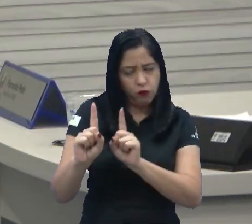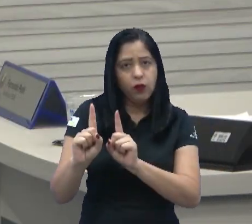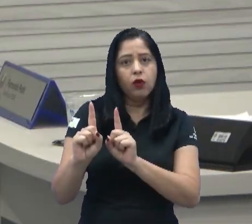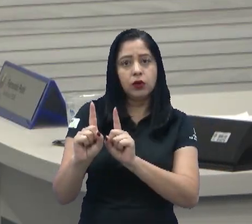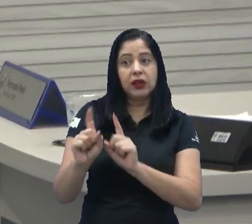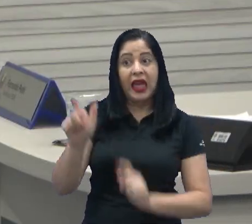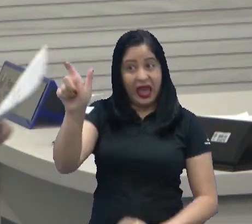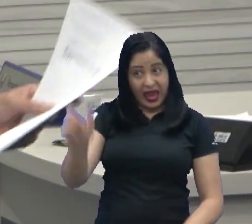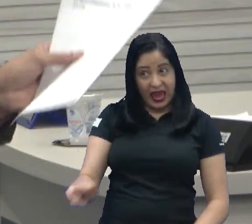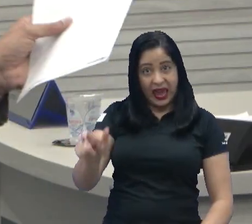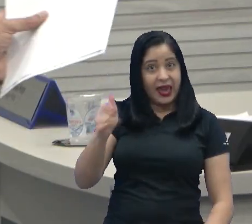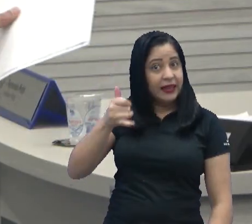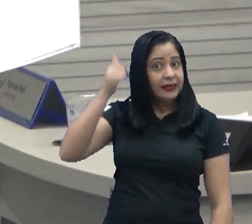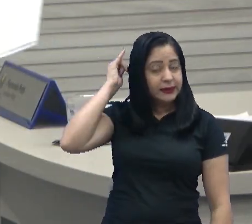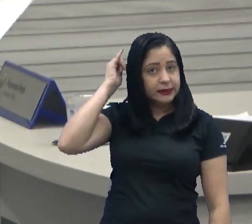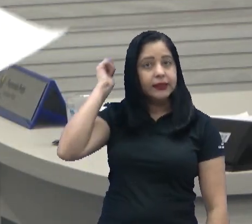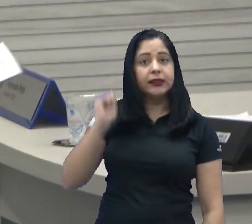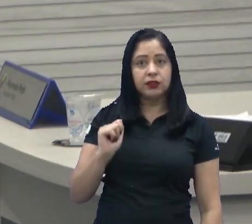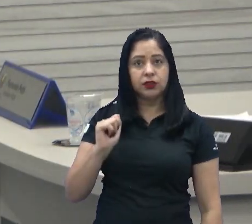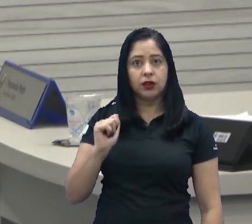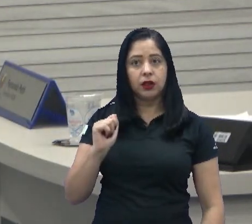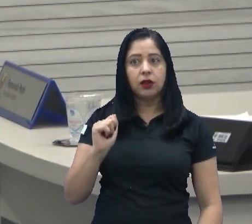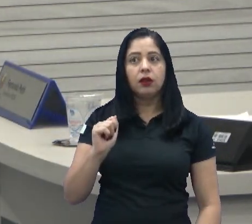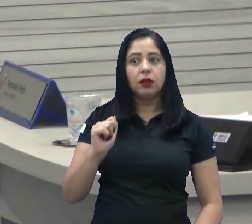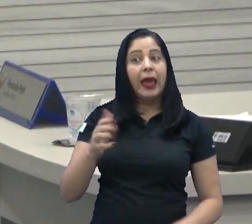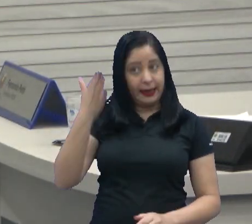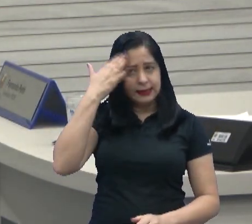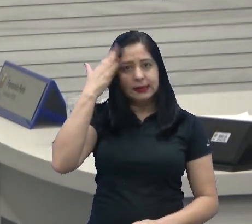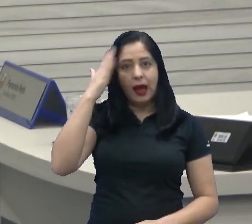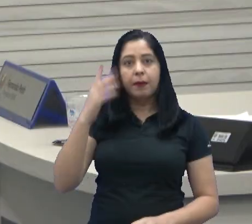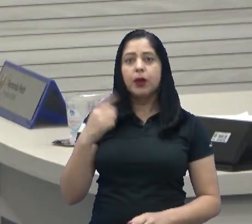pessoa adequada, inclusive, para a gente tirar as informações depois.